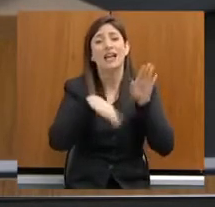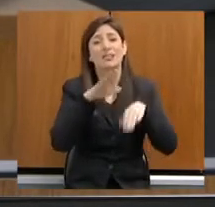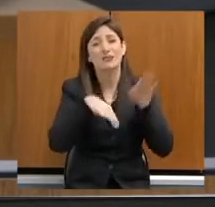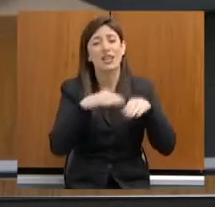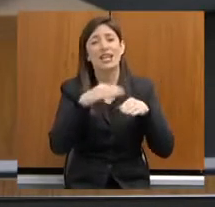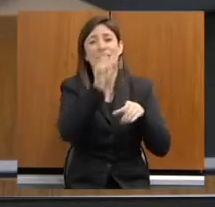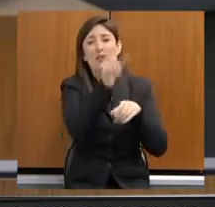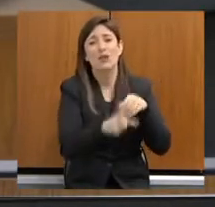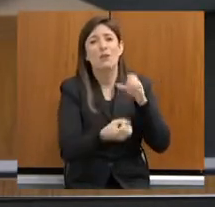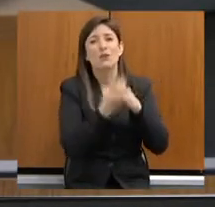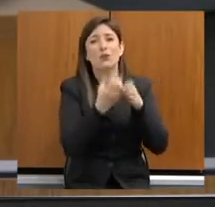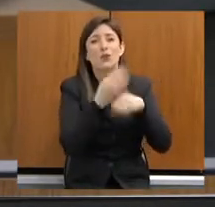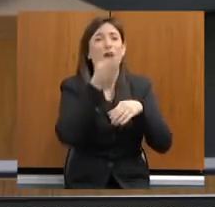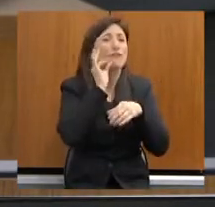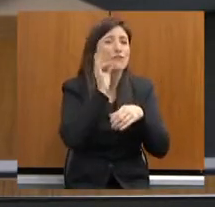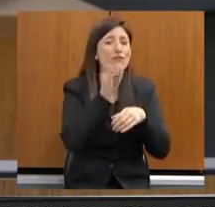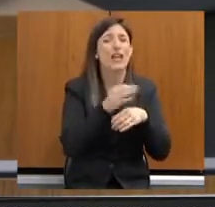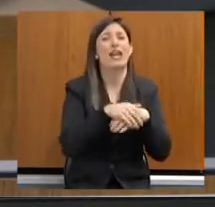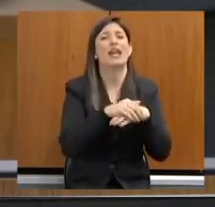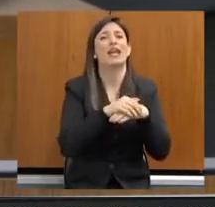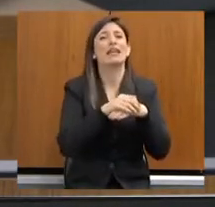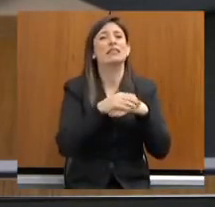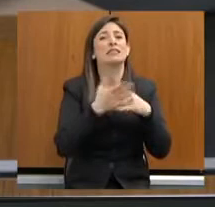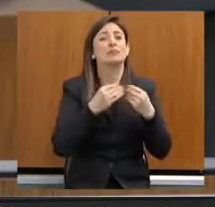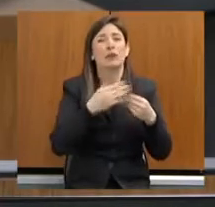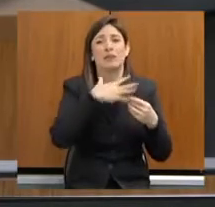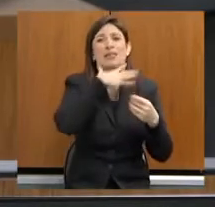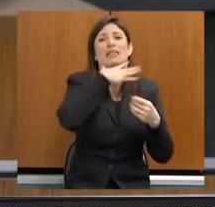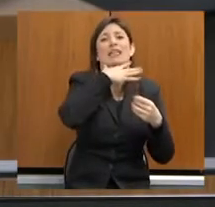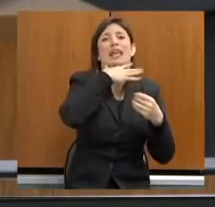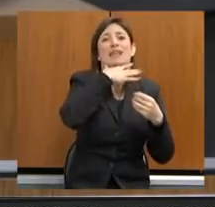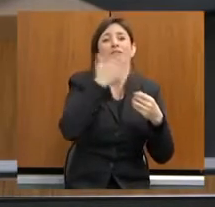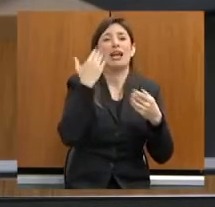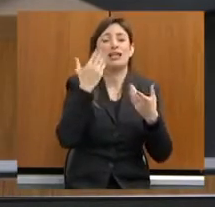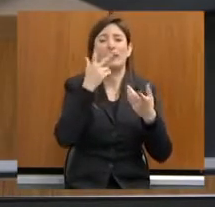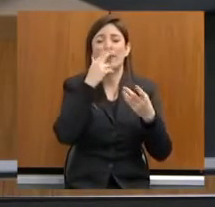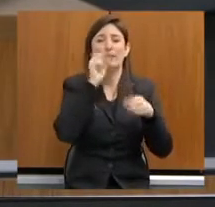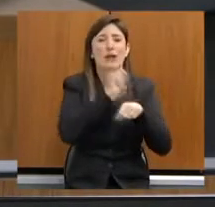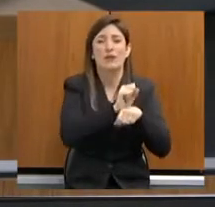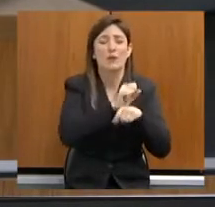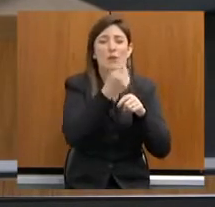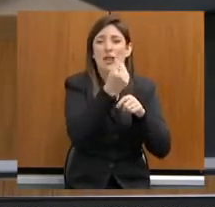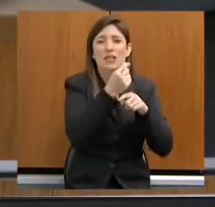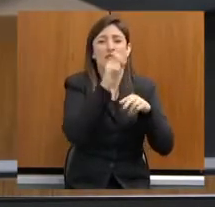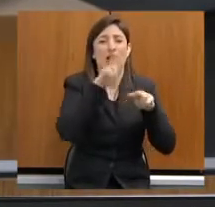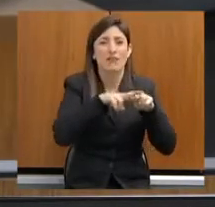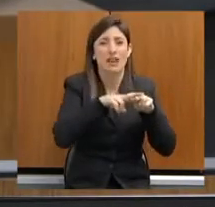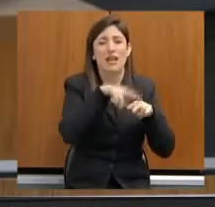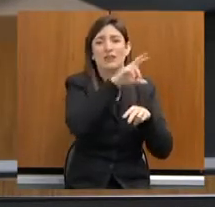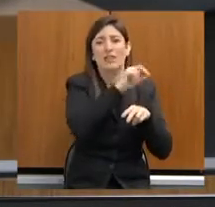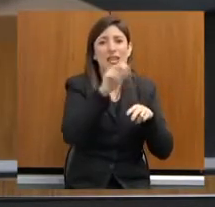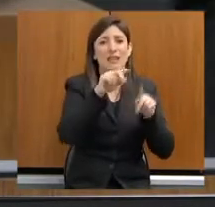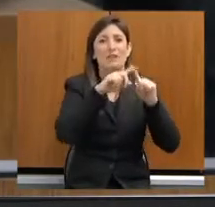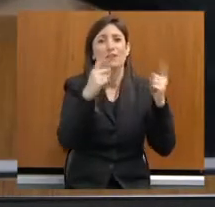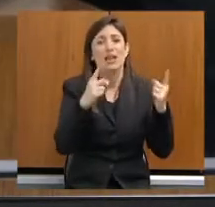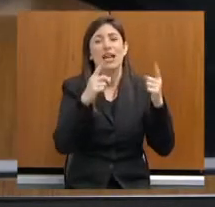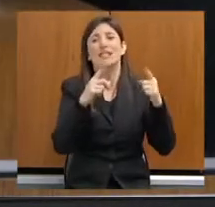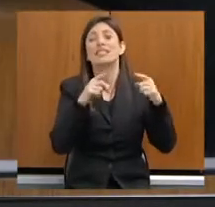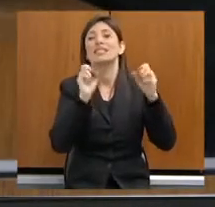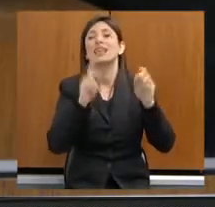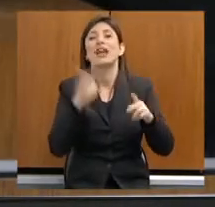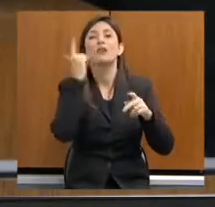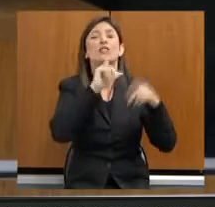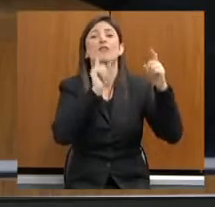travou café a 500 e hoje o café tá no centro quem ganhou o dinheiro porque não deu o café lá